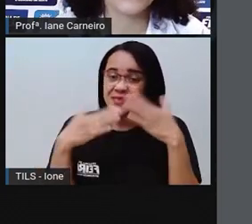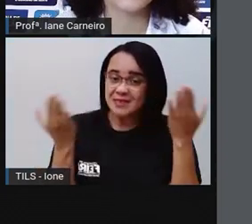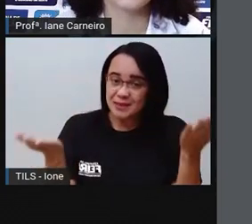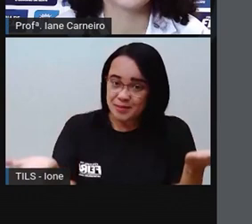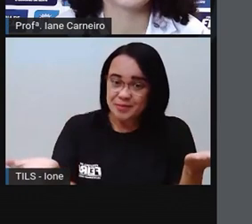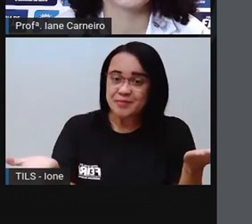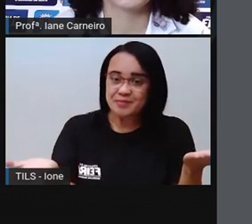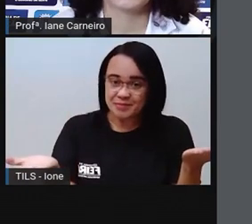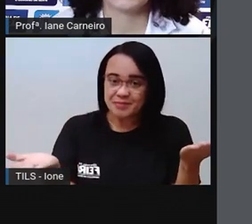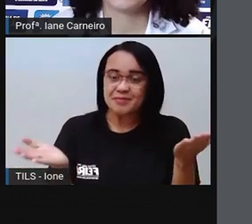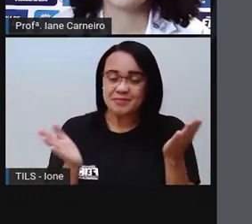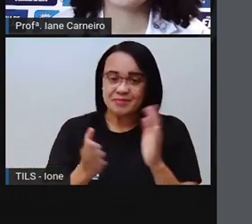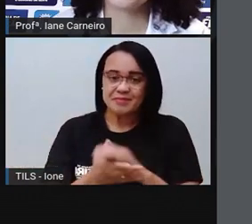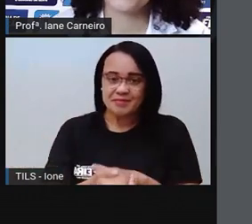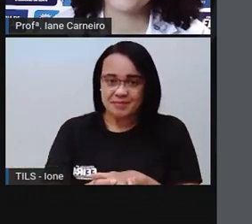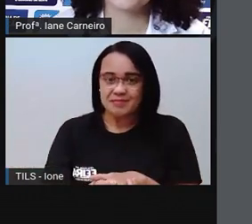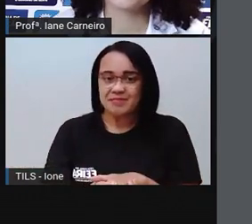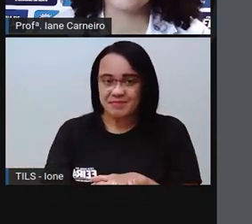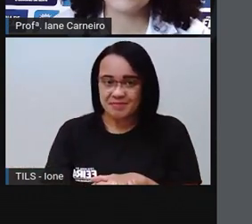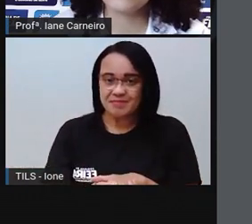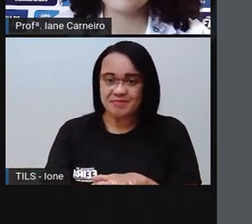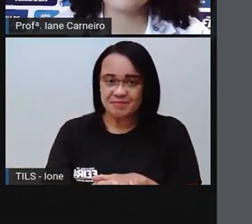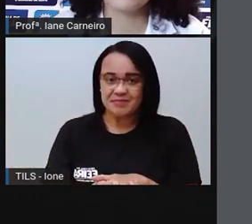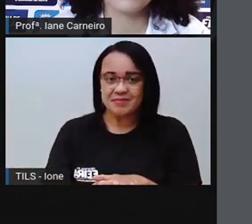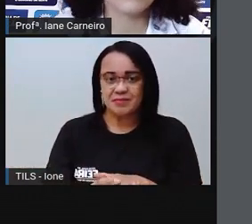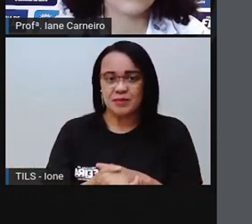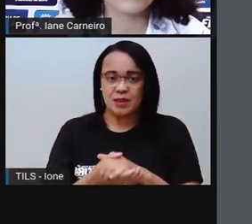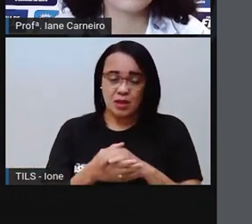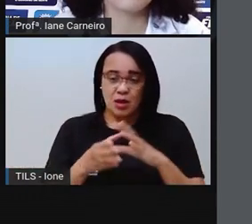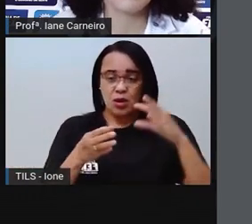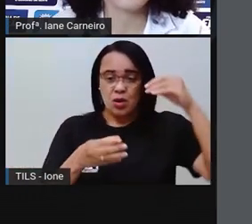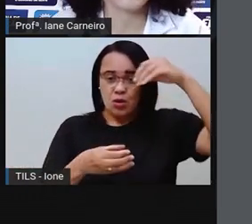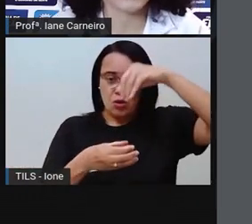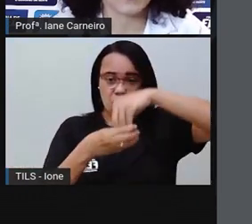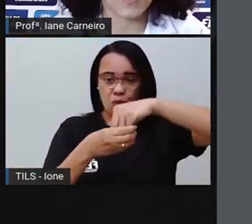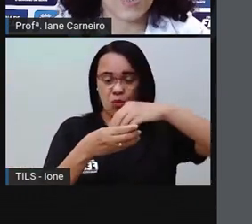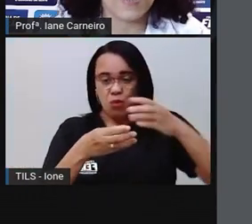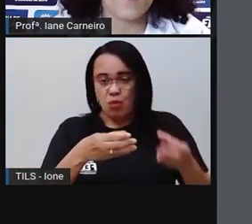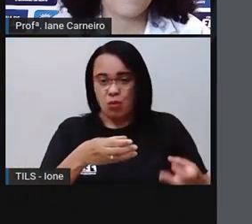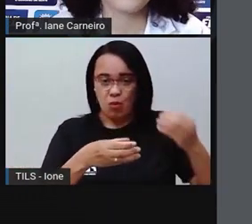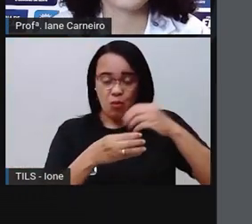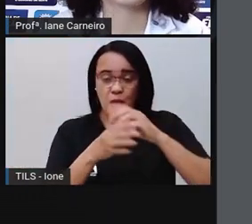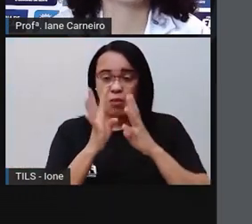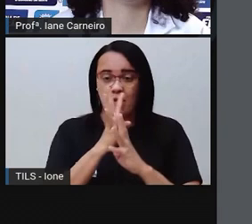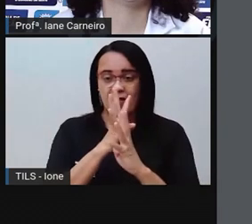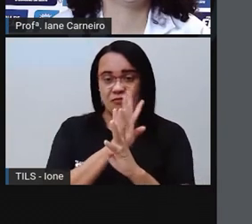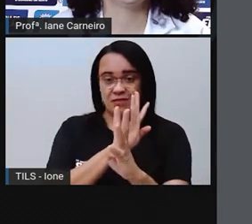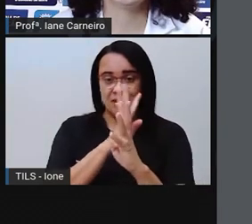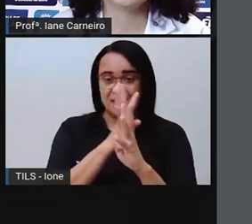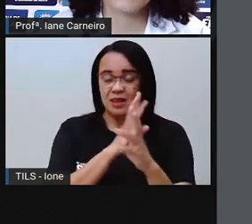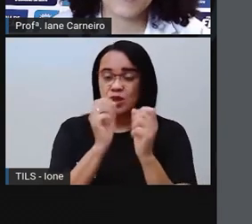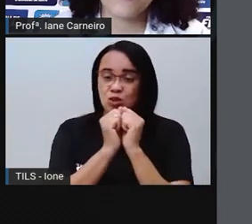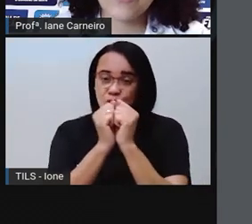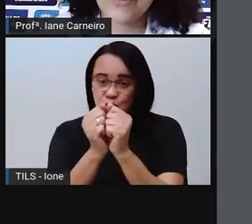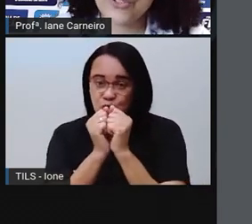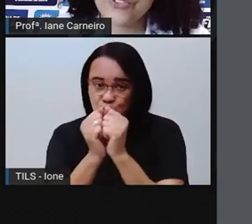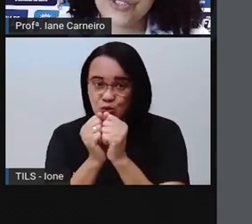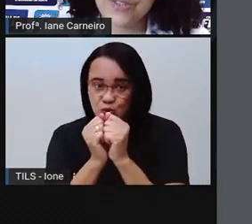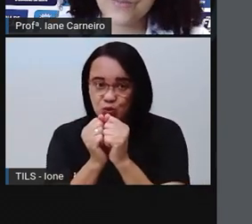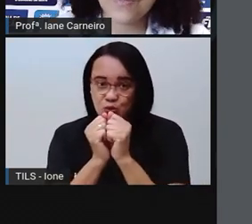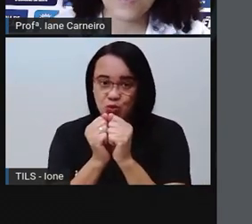Então, eu os ponho todos juntos numa fila para dois